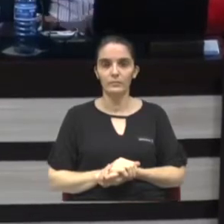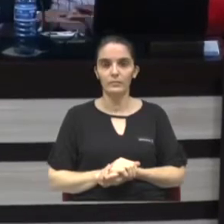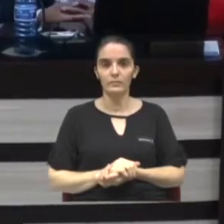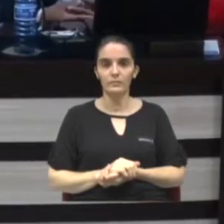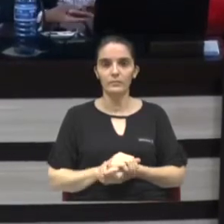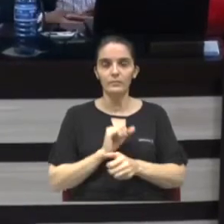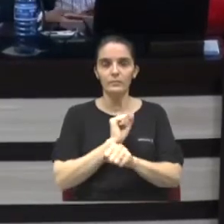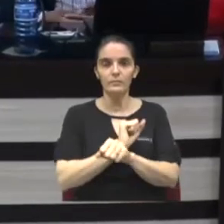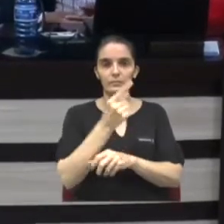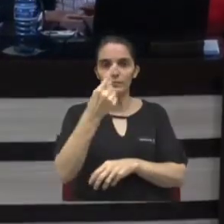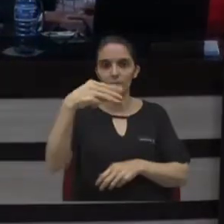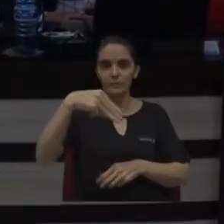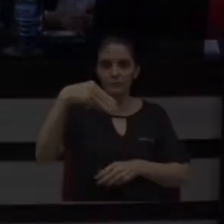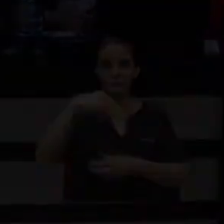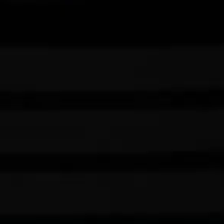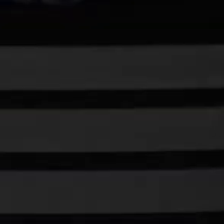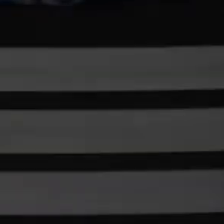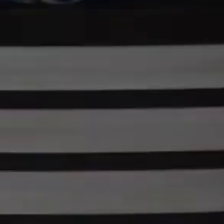Suspenda a sessão por 1 minuto.